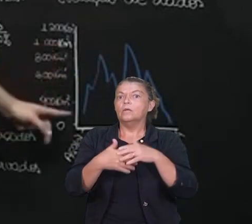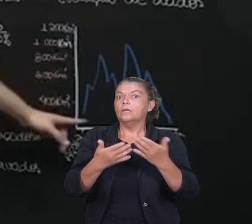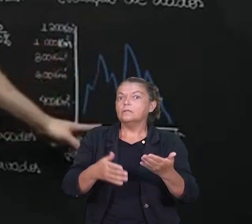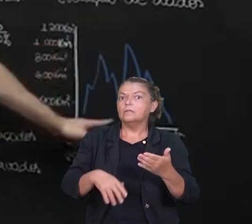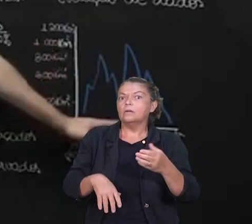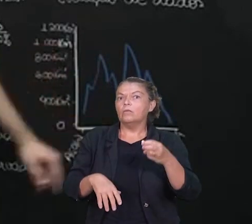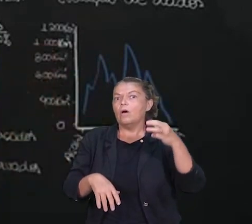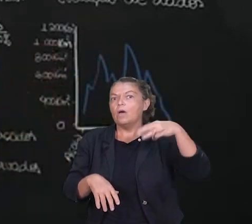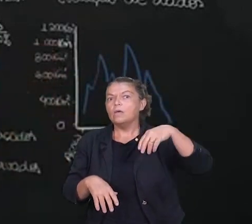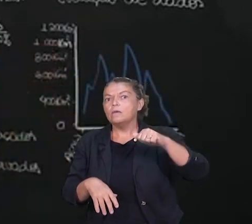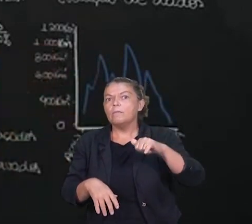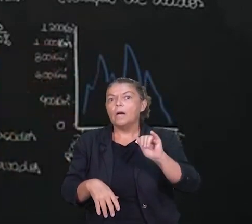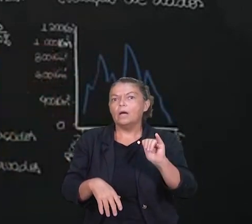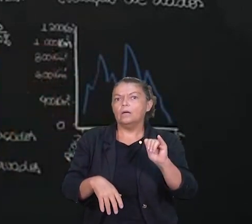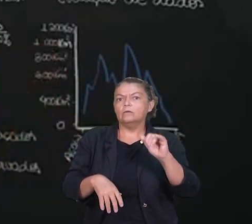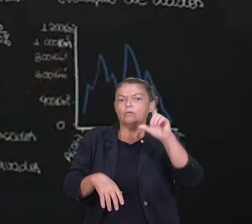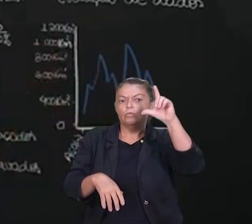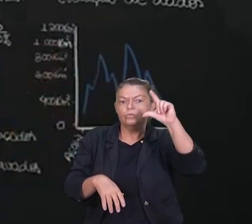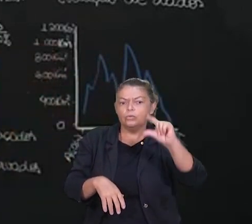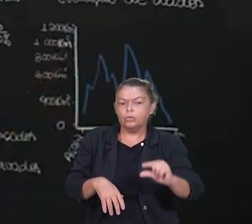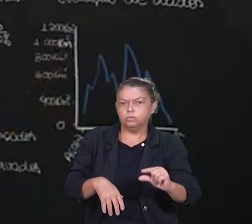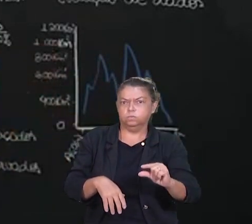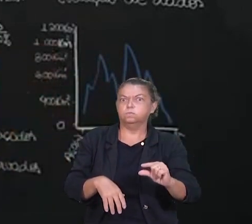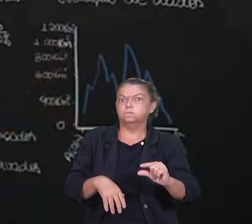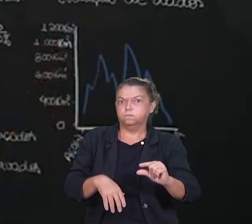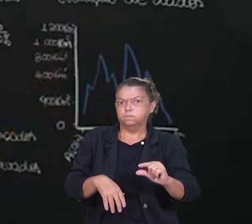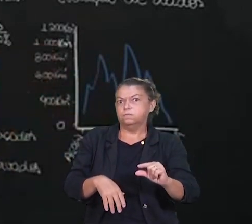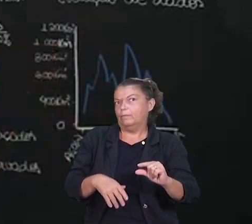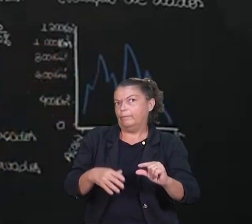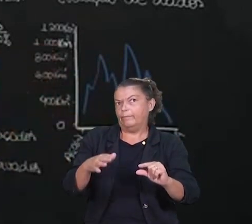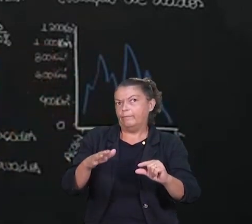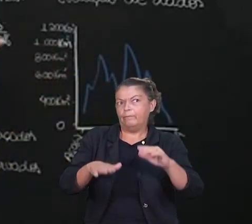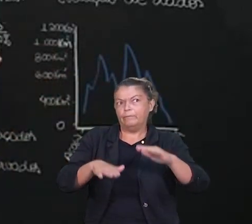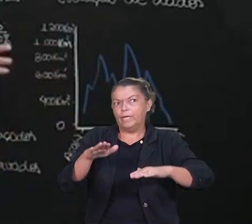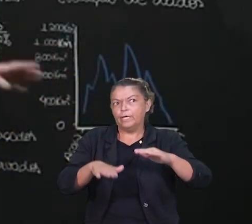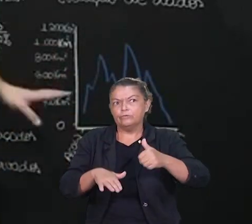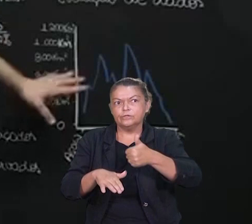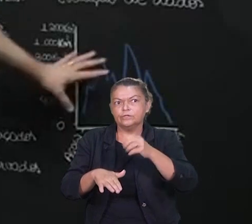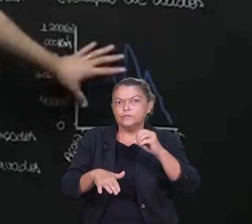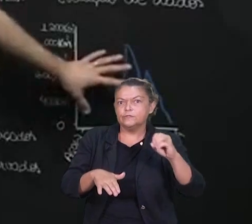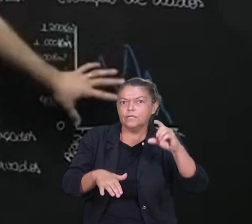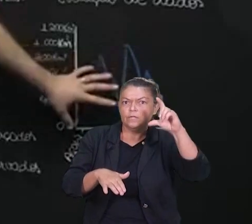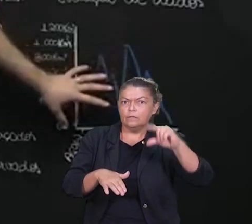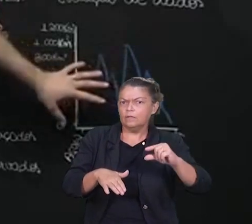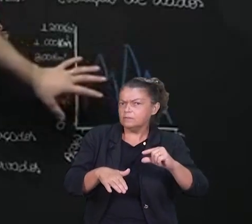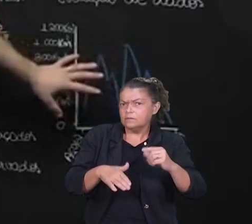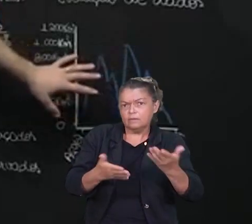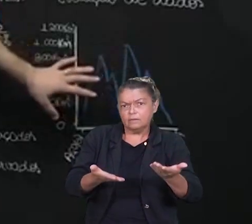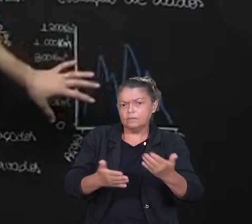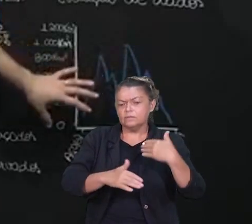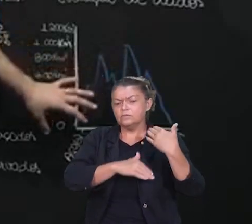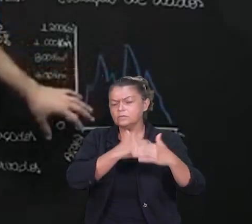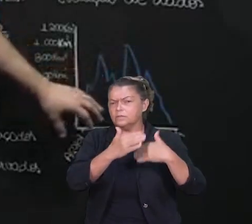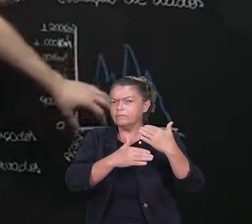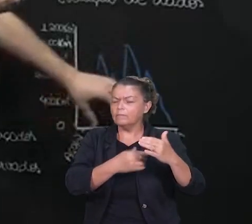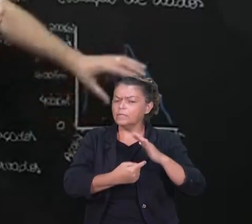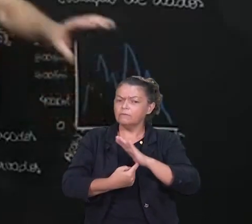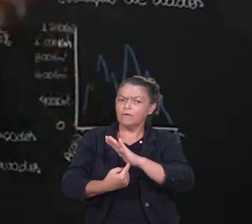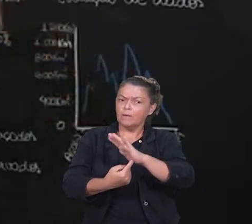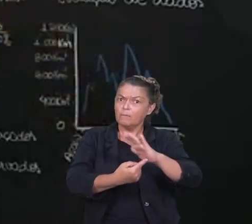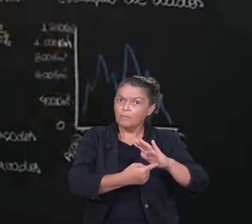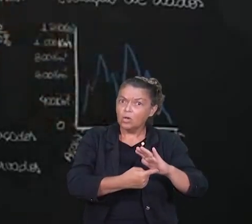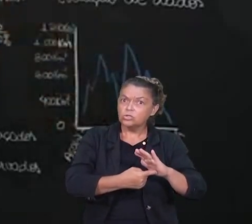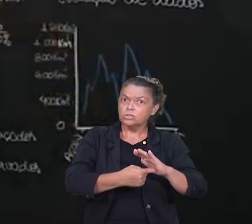maio diminuiu para menos de 100 aí, km². E assim sucessivamente, aqui vai mostrar uma